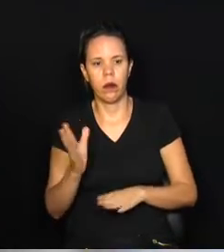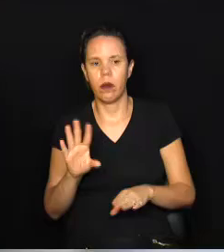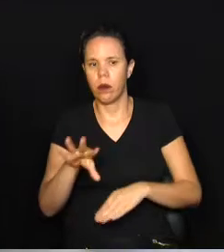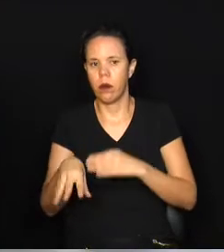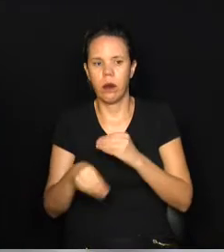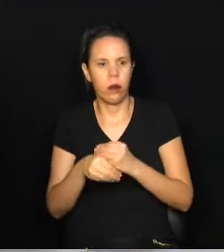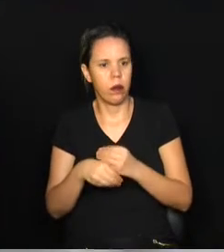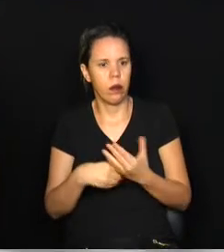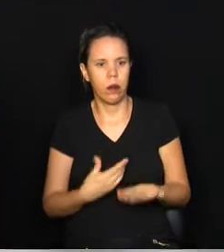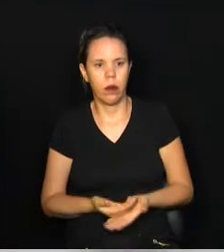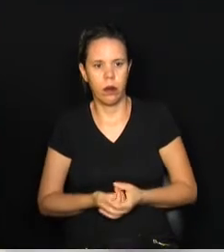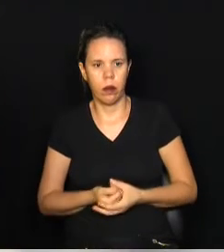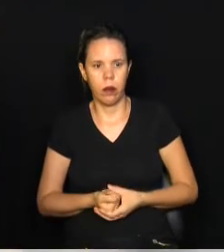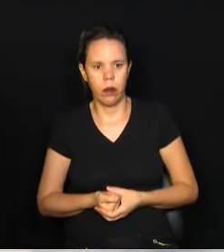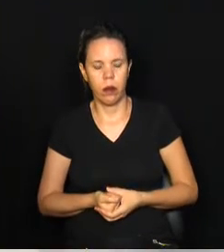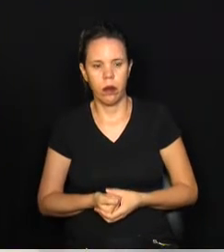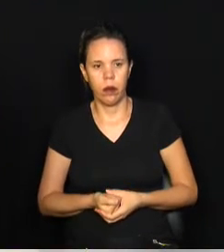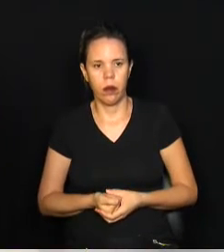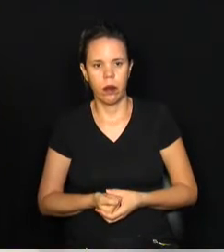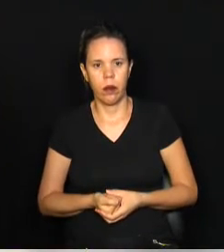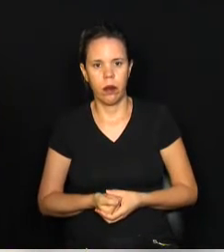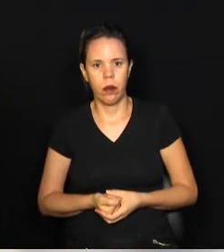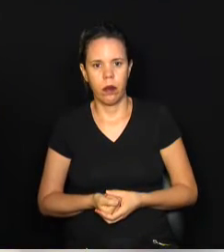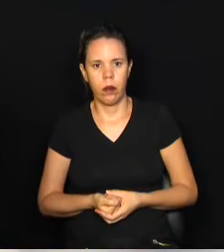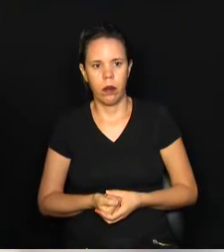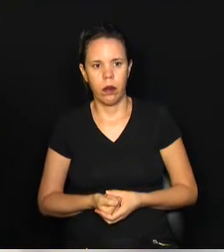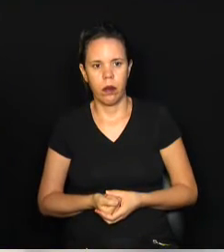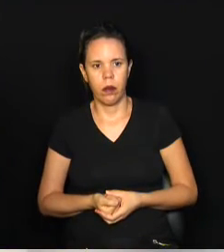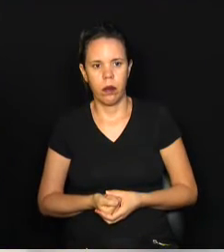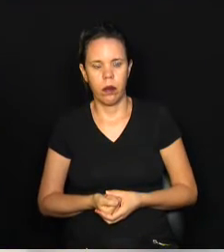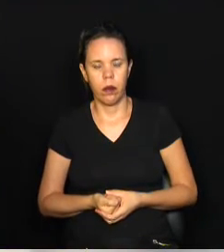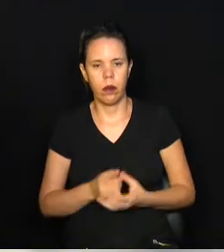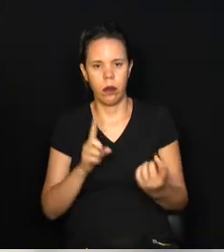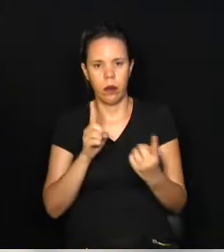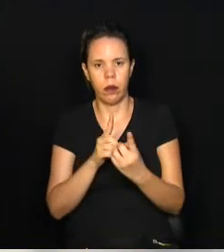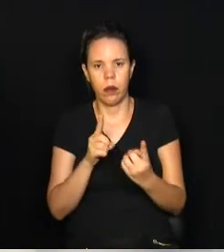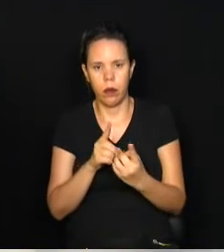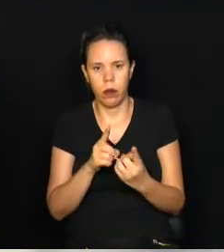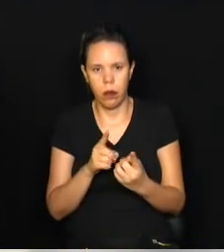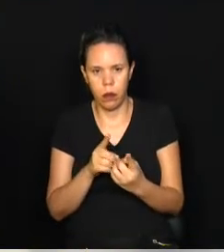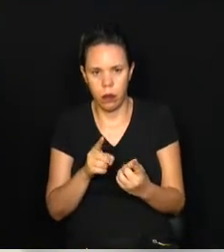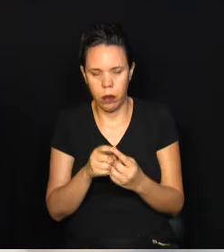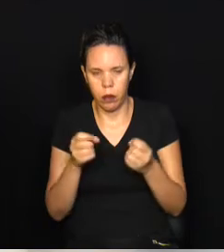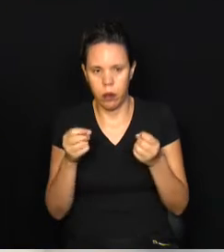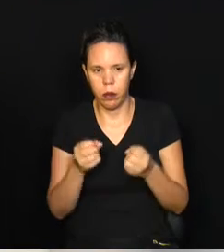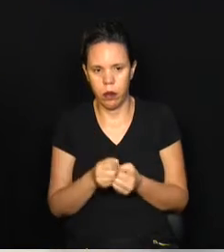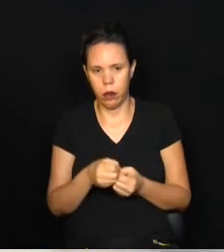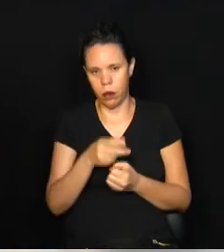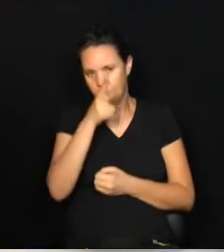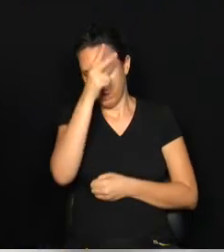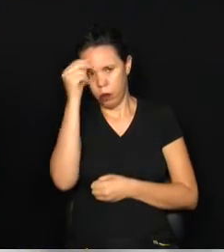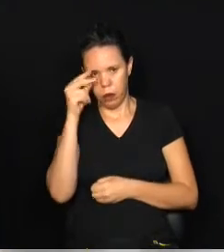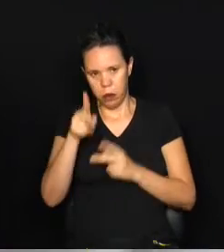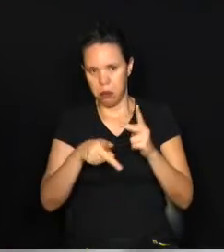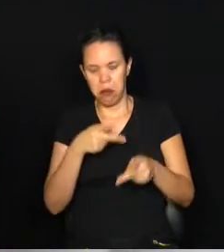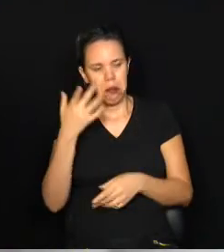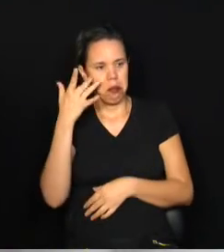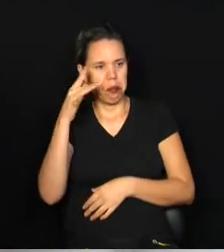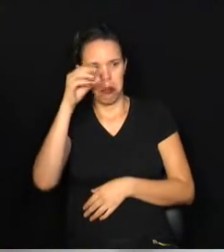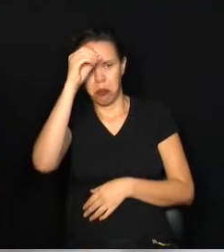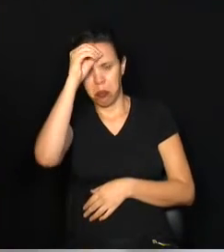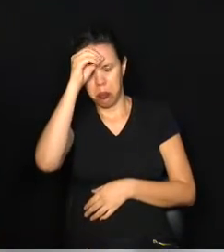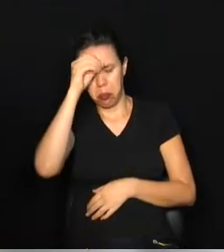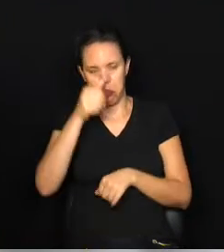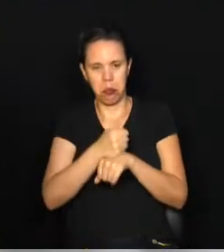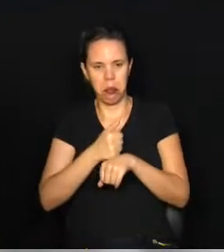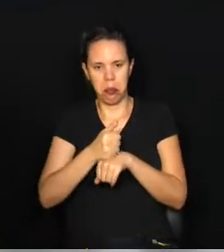inserida aí no atendimento público? Porque as pessoas não fazem ideia de que a